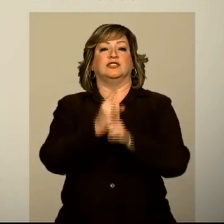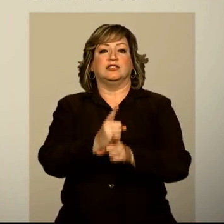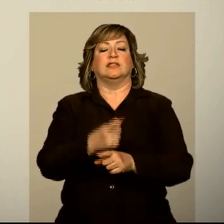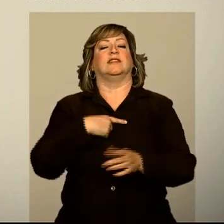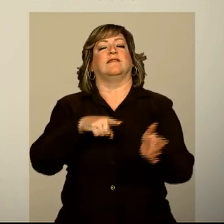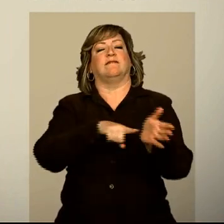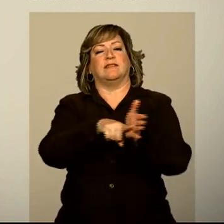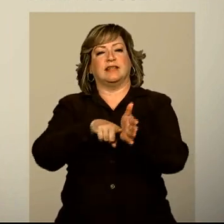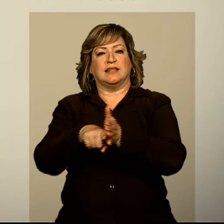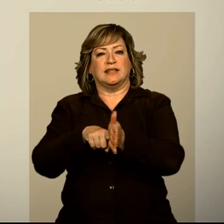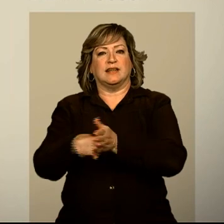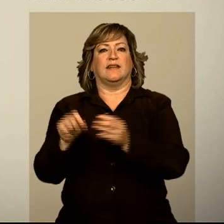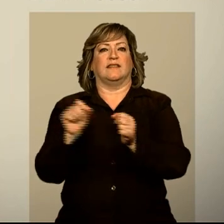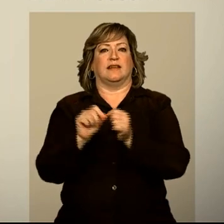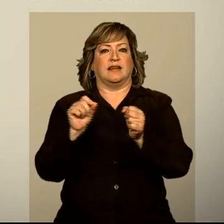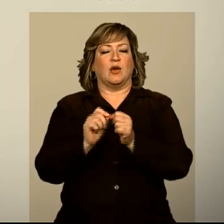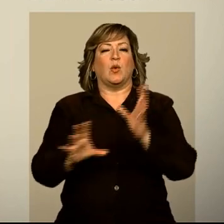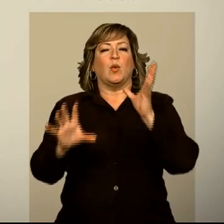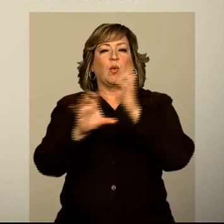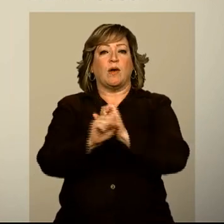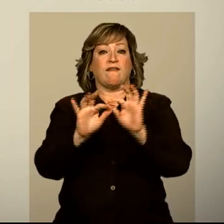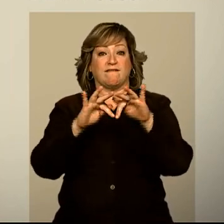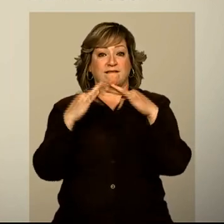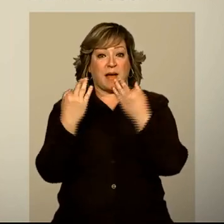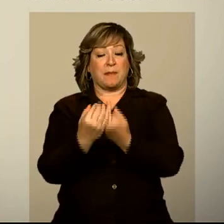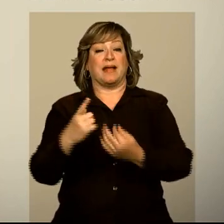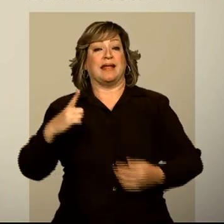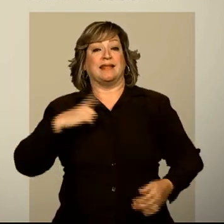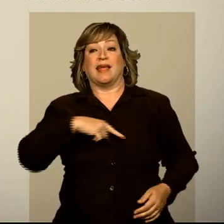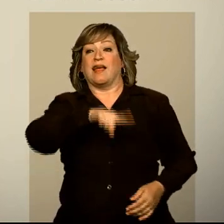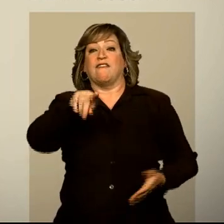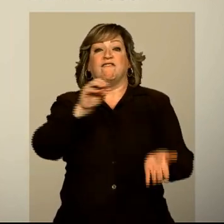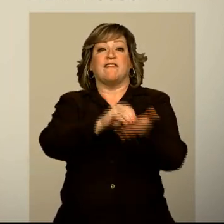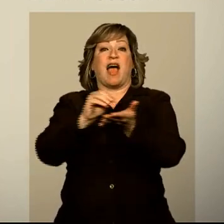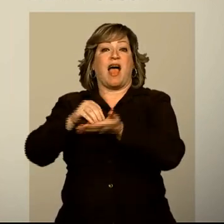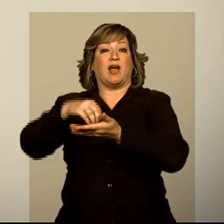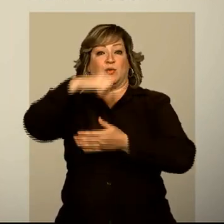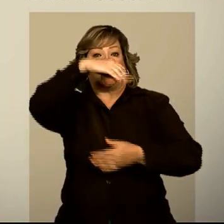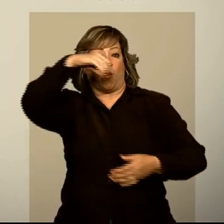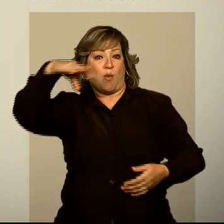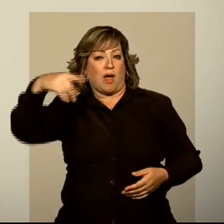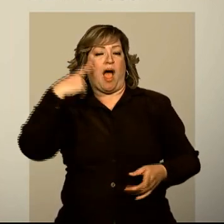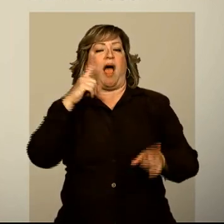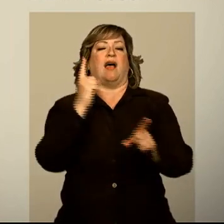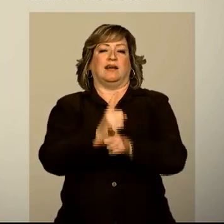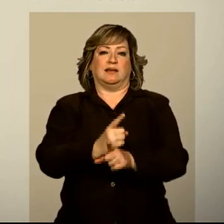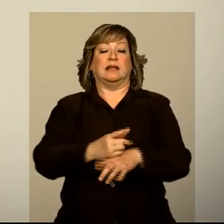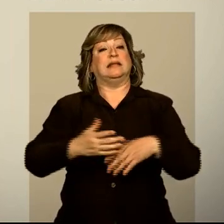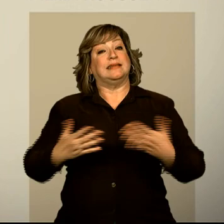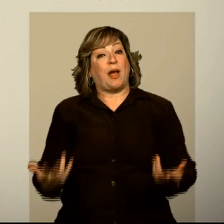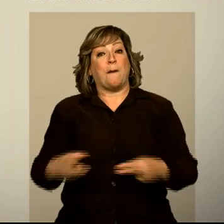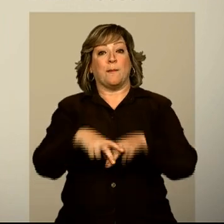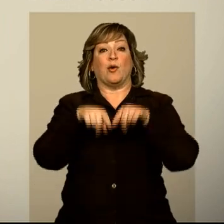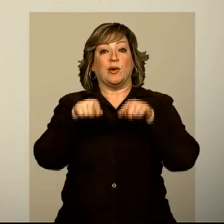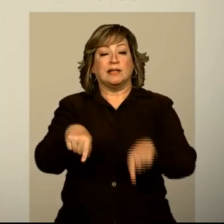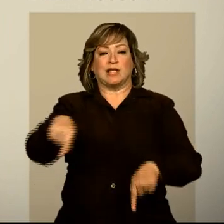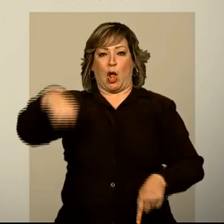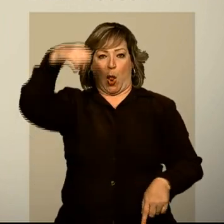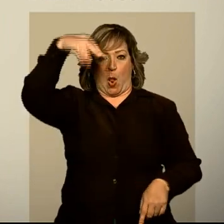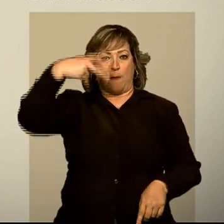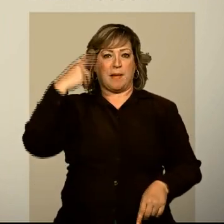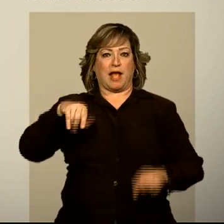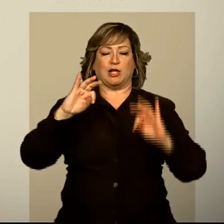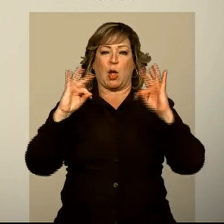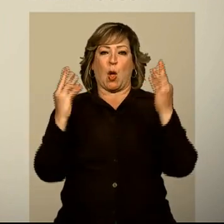nova avaliação do número de famílias vivendo sem acesso à energia elétrica é por isso do oceano que o Luz Para